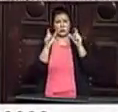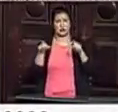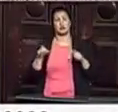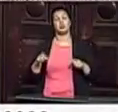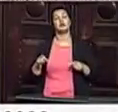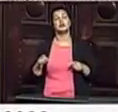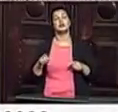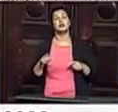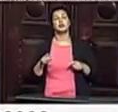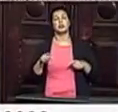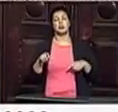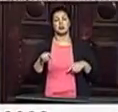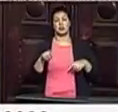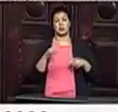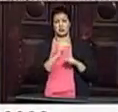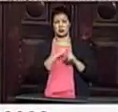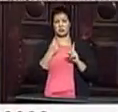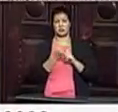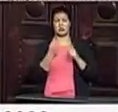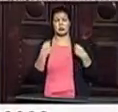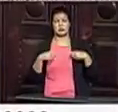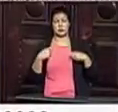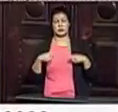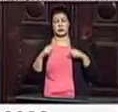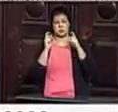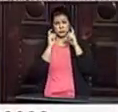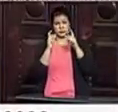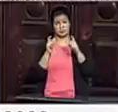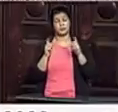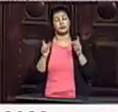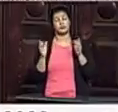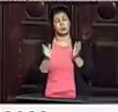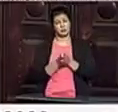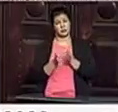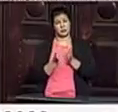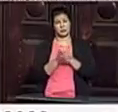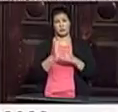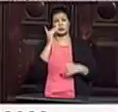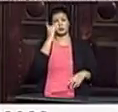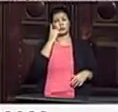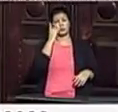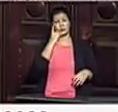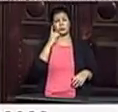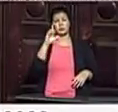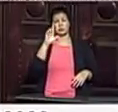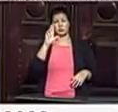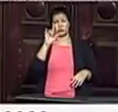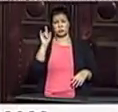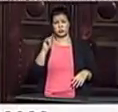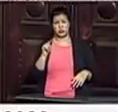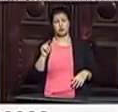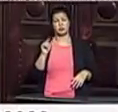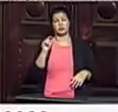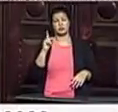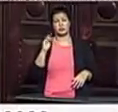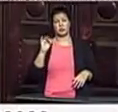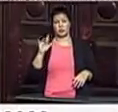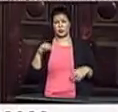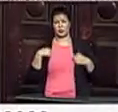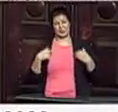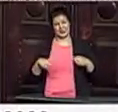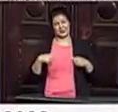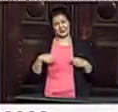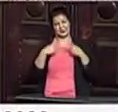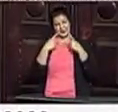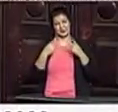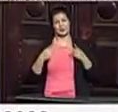esse debate aqui foi muito interessante. E parabéns, Luiz Paulo, por trazer esse tema. E, obviamente, que também eu pedi a palavra para ficar 2-2,